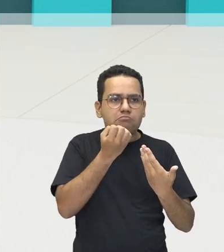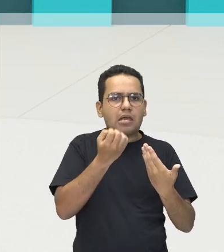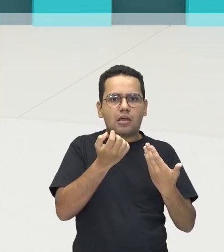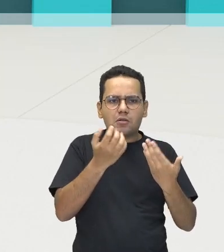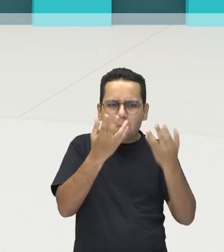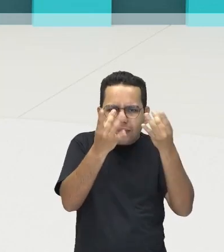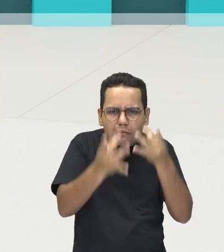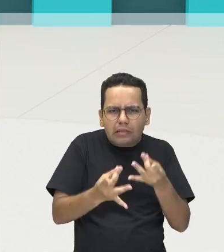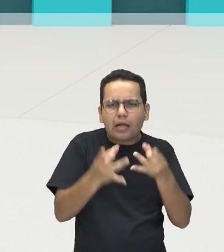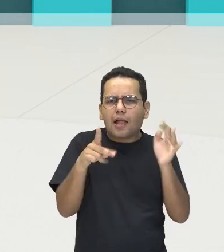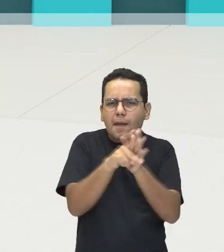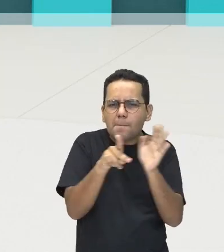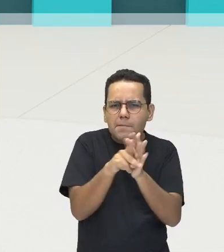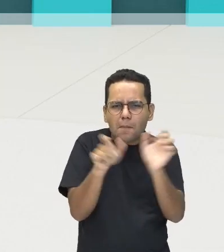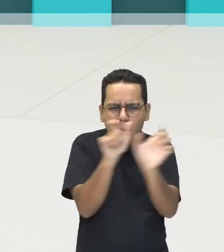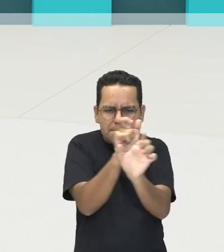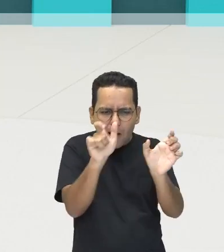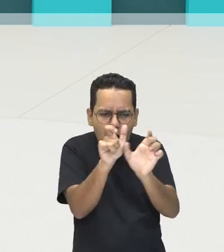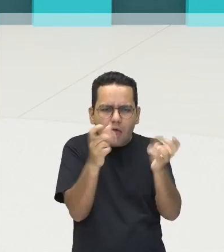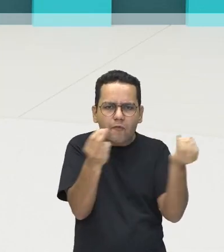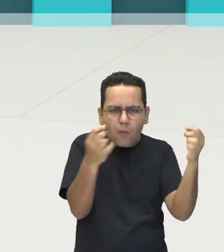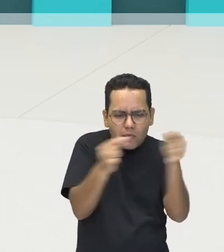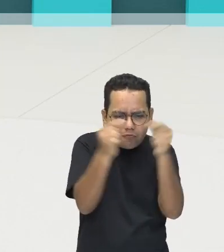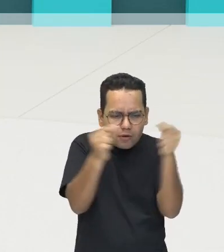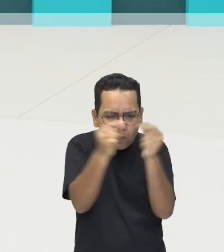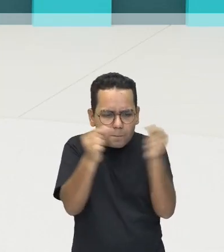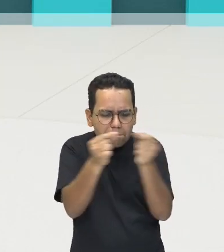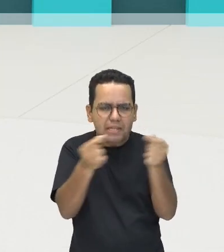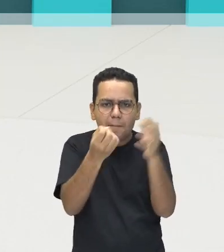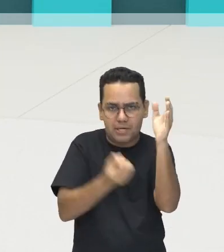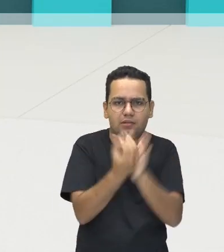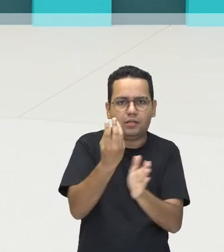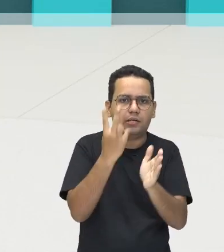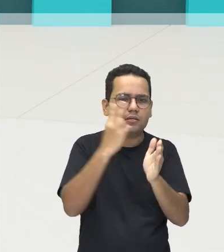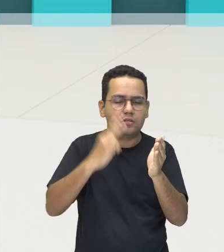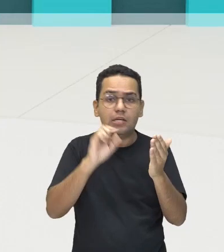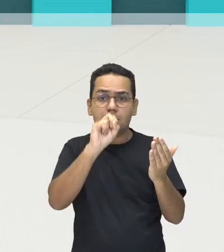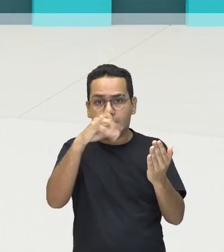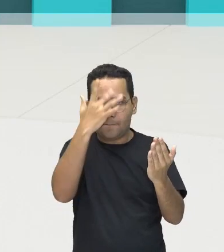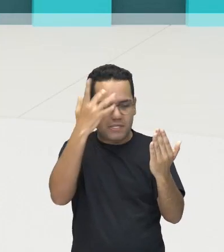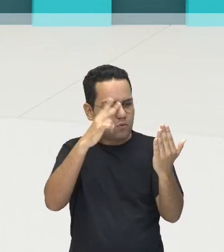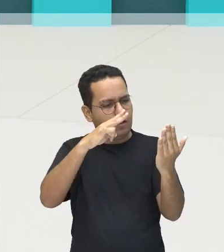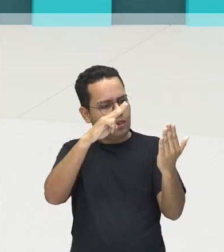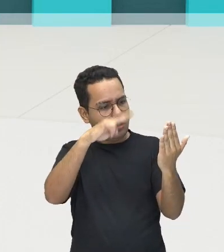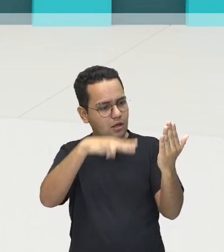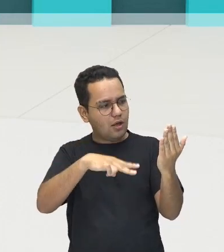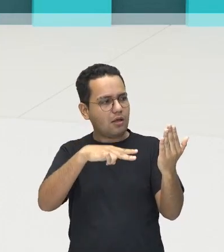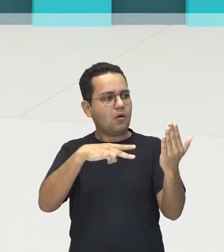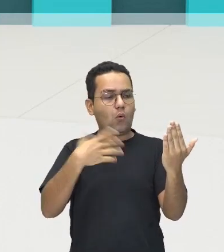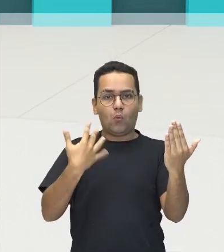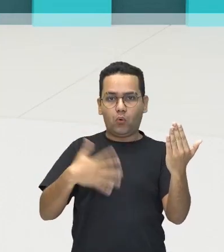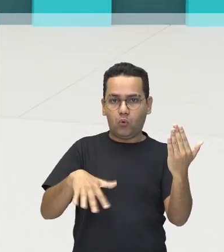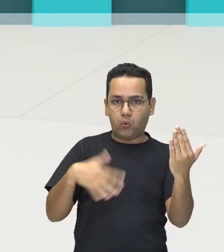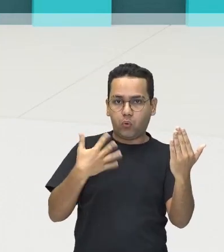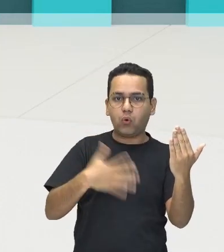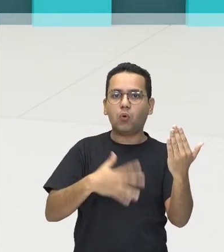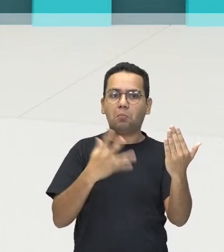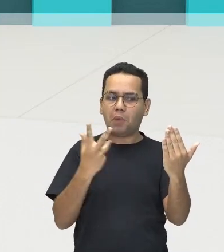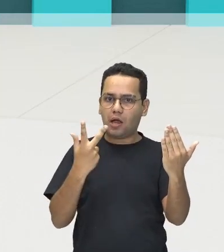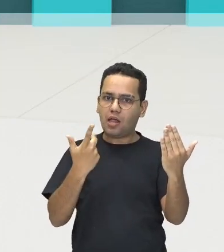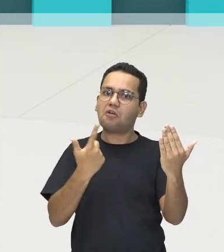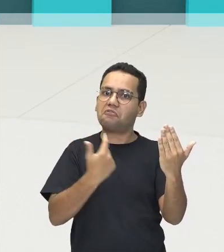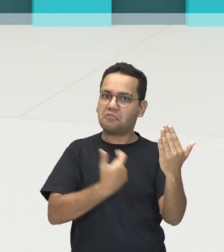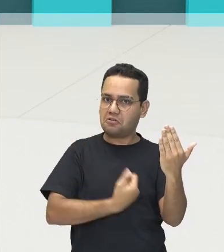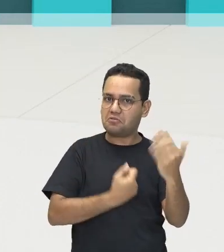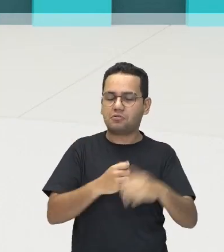situação que eu vou construir nessa história, para que, de fato, quando o leitor leia, diga assim, uau, que texto maravilhoso, tá bom?